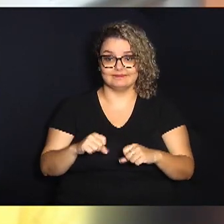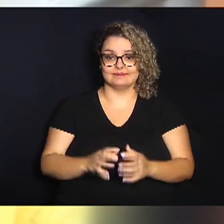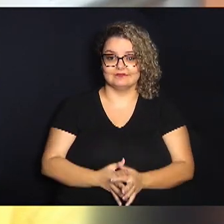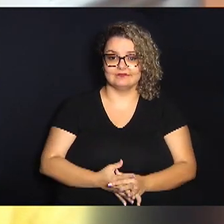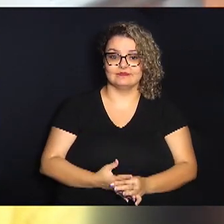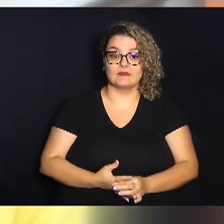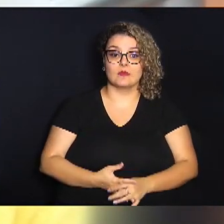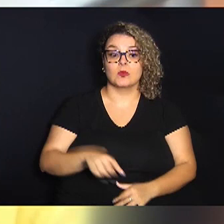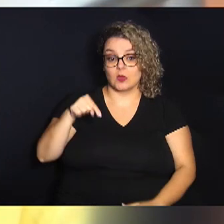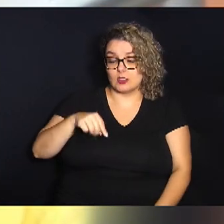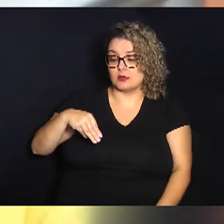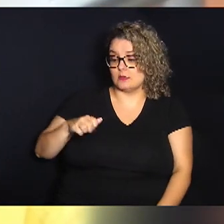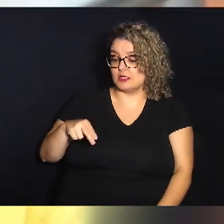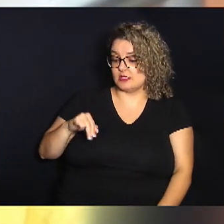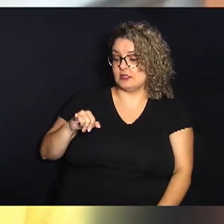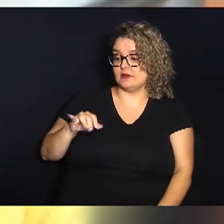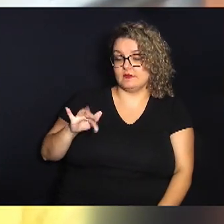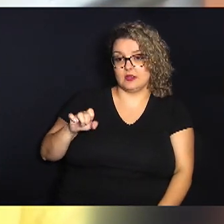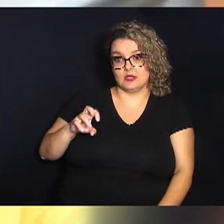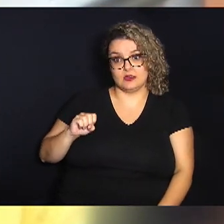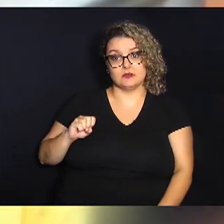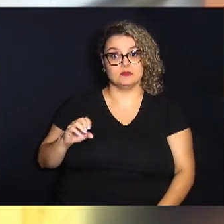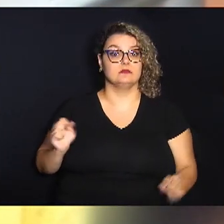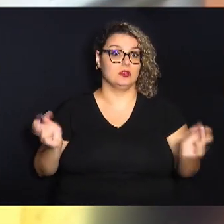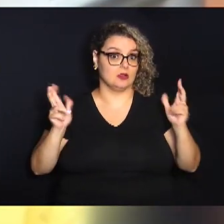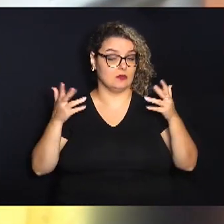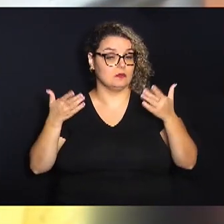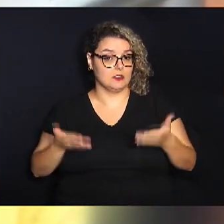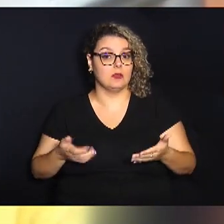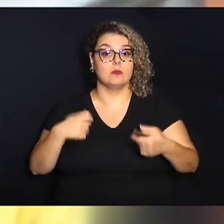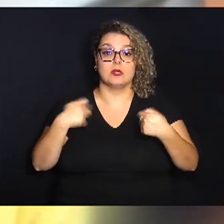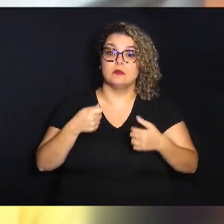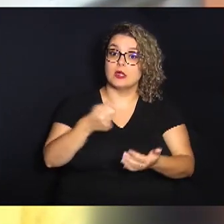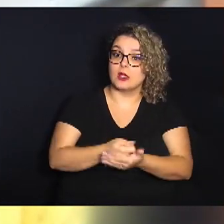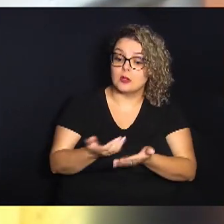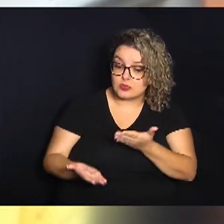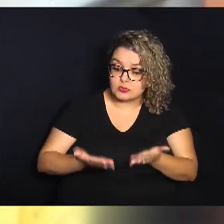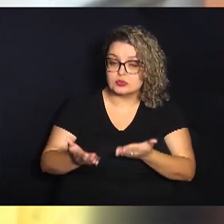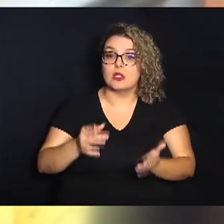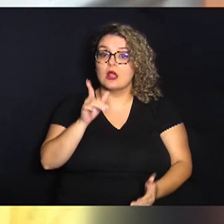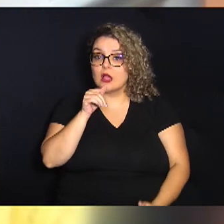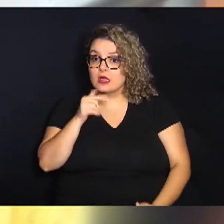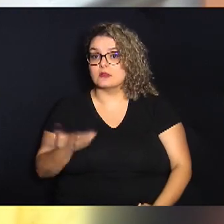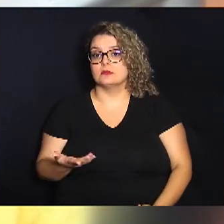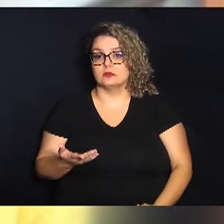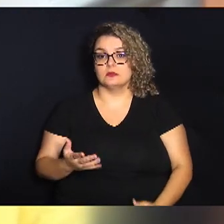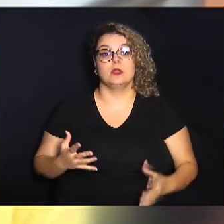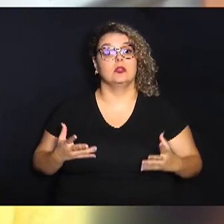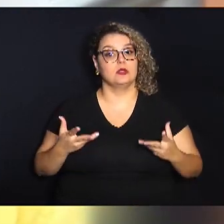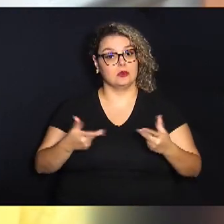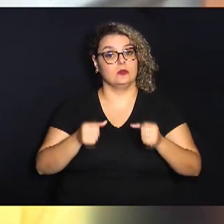esse manifesto desperta para isso, quer dizer, nós precisamos garantir, cuidar da água para que